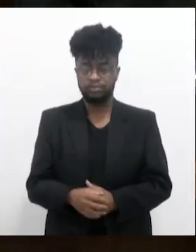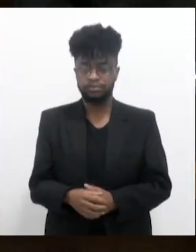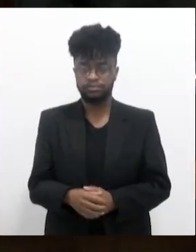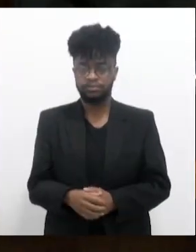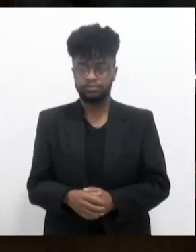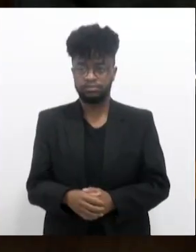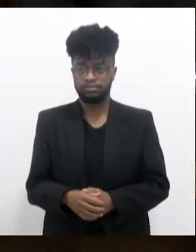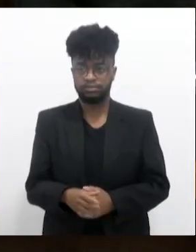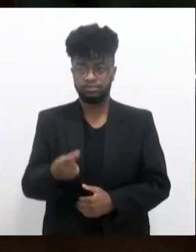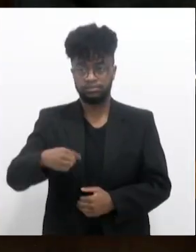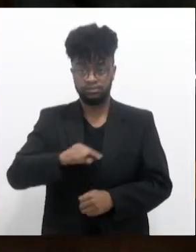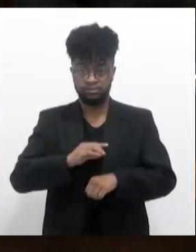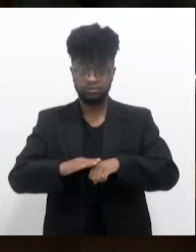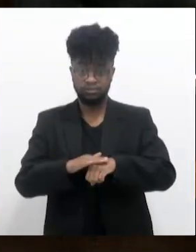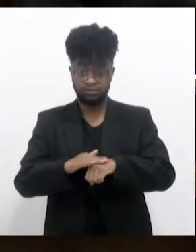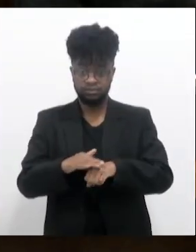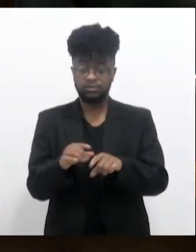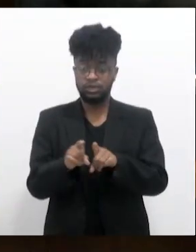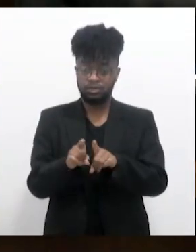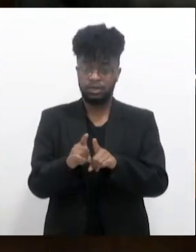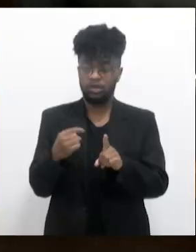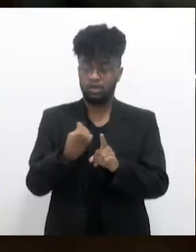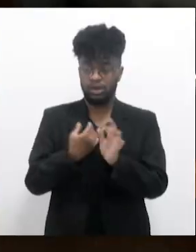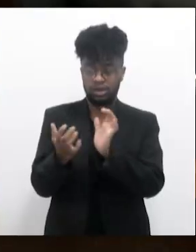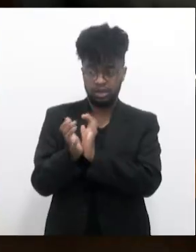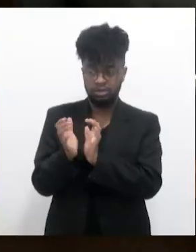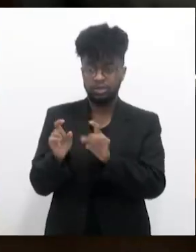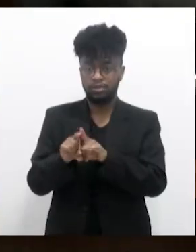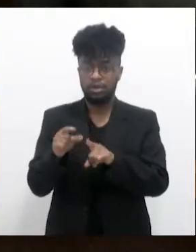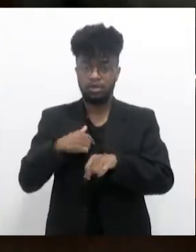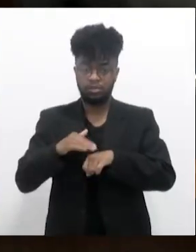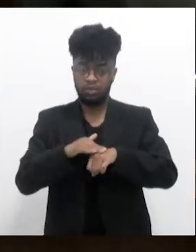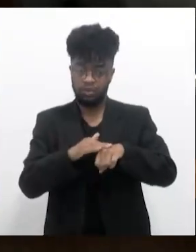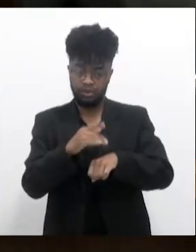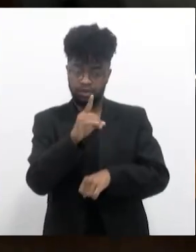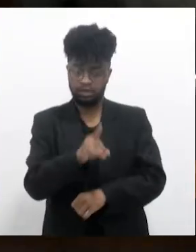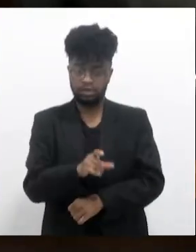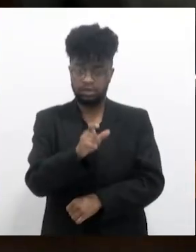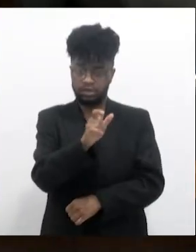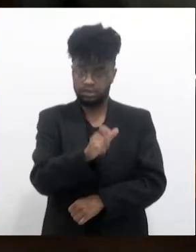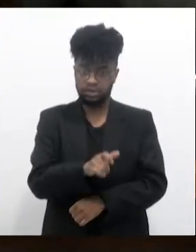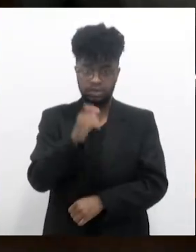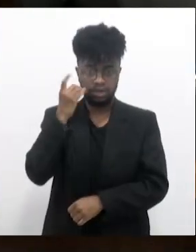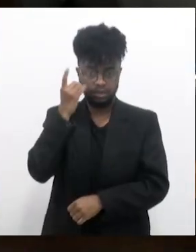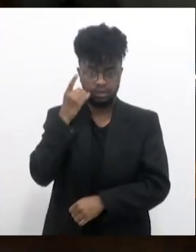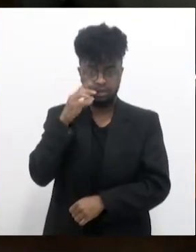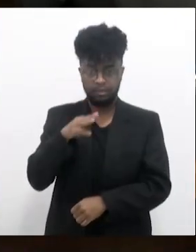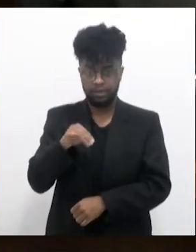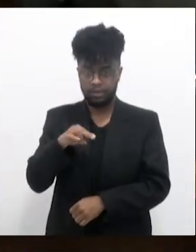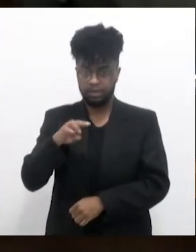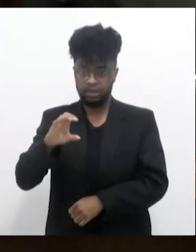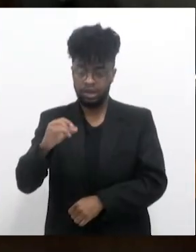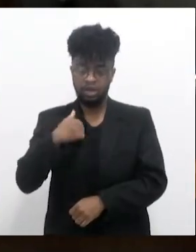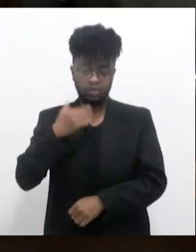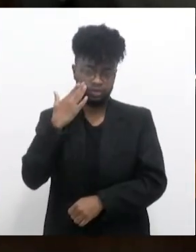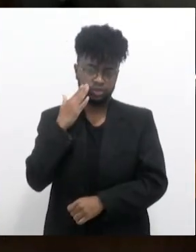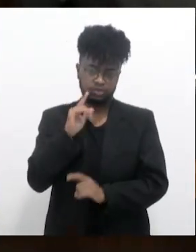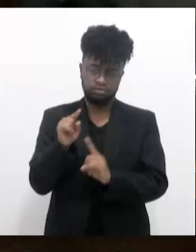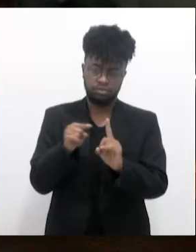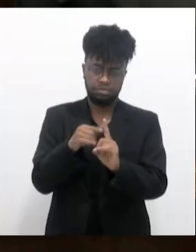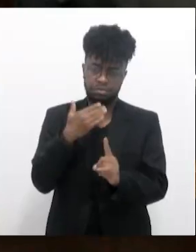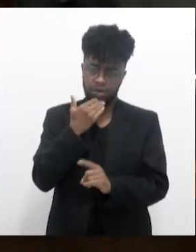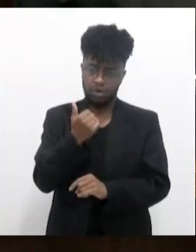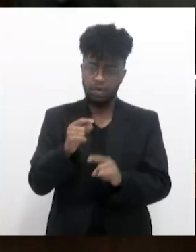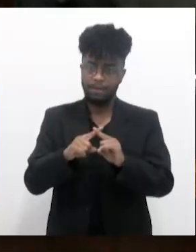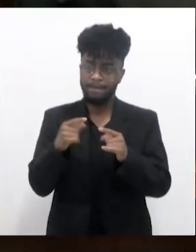E estamos conversando também com o nosso mandato e vou conversar também com o deputado Mink, que eu sei que a intenção dele é a melhor desse tema,